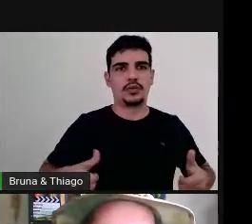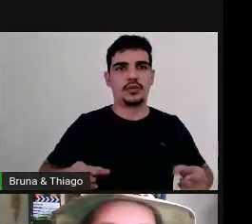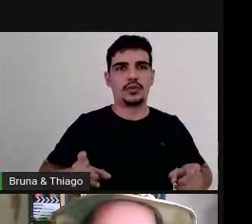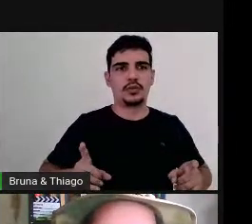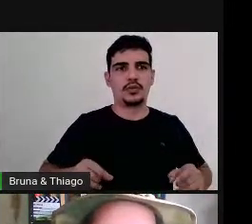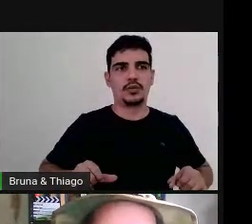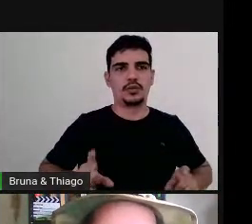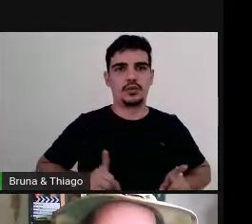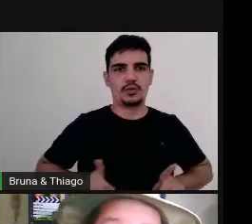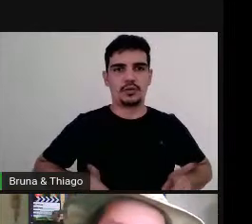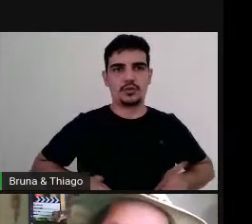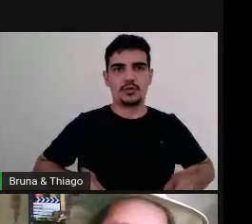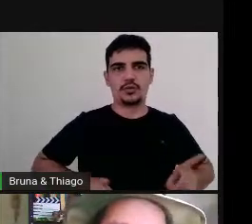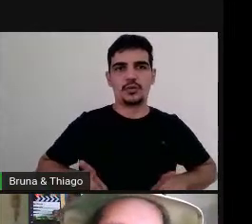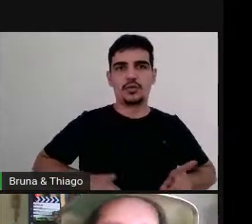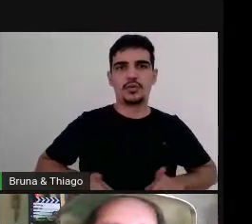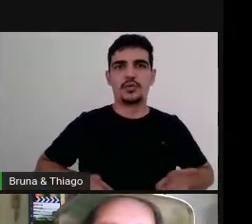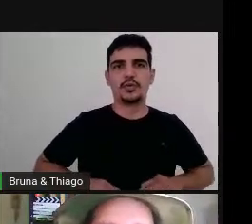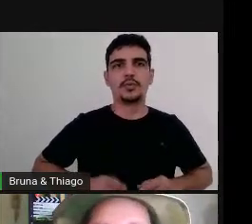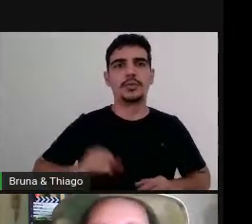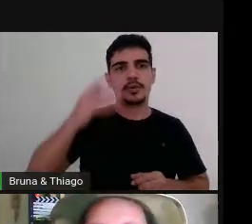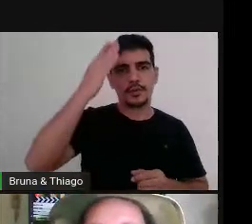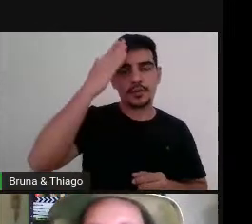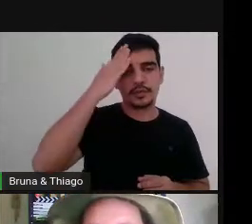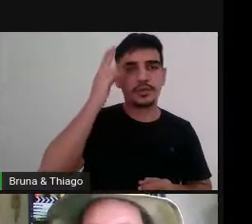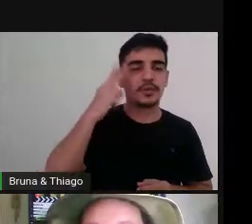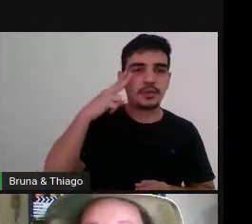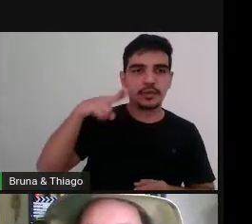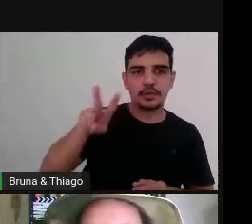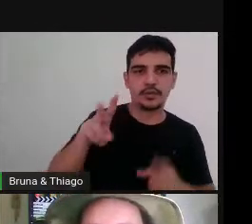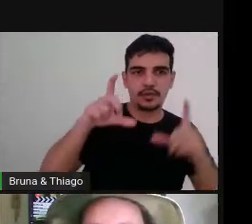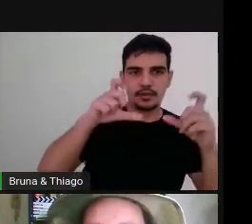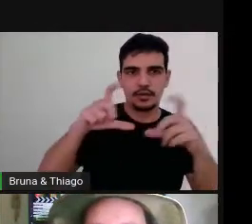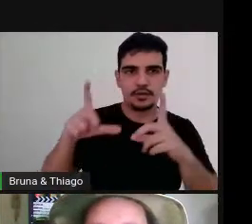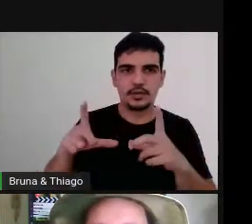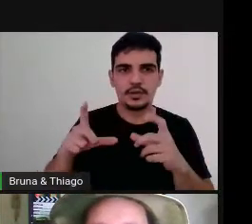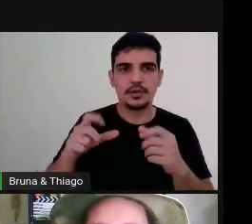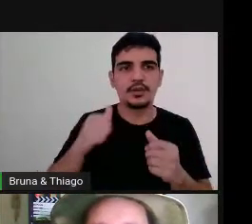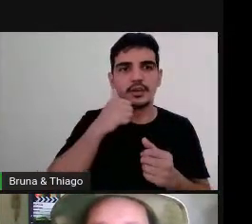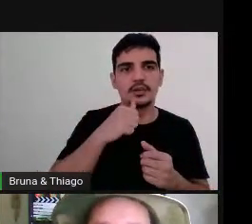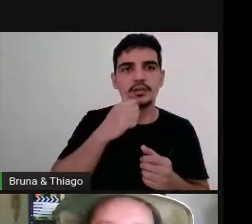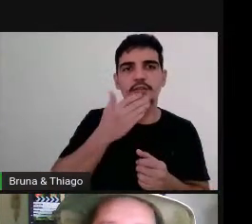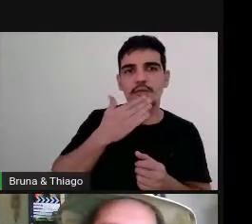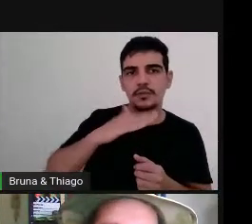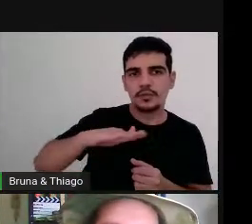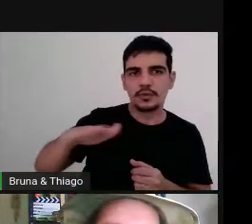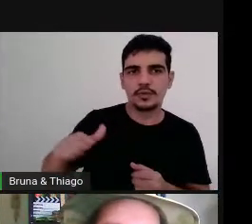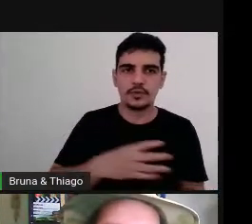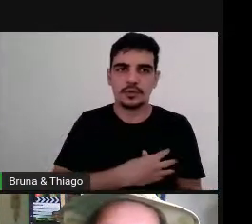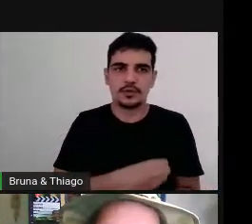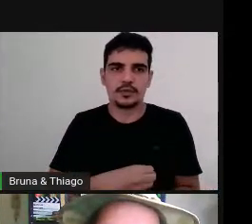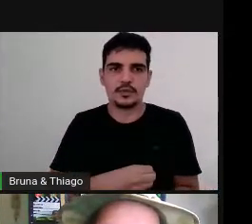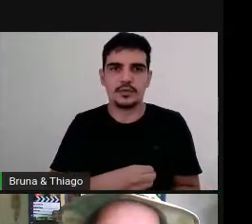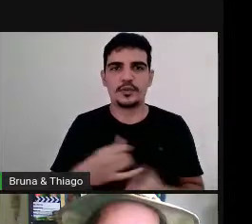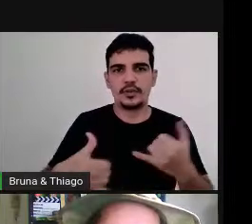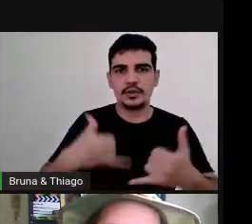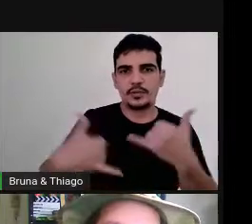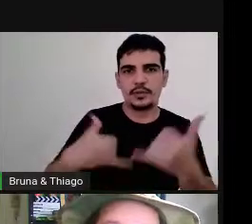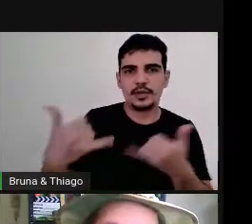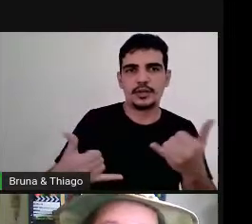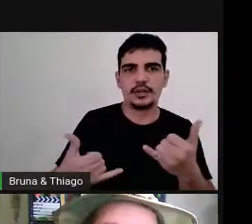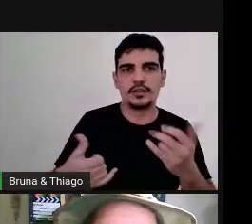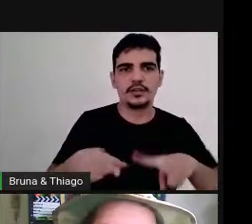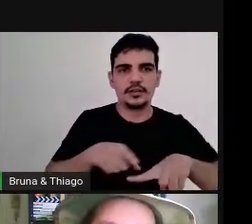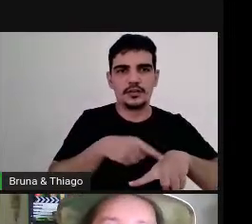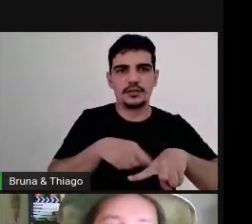fotos. A filhinha dele, minha priminha de segundo grau, então, né? Estava brincando com essa cobrinha dentro de casa com esse chinelo aqui, ó.